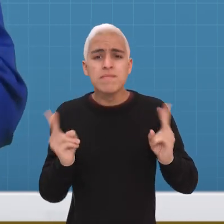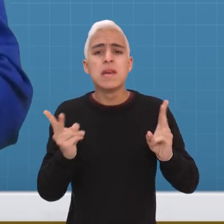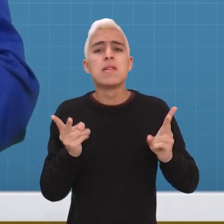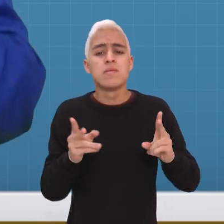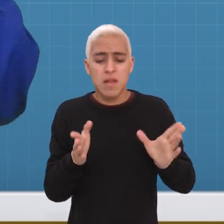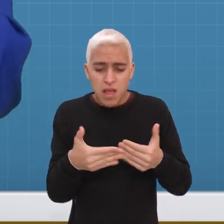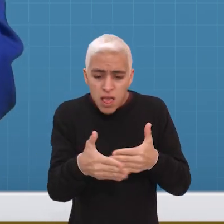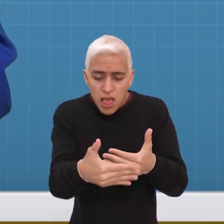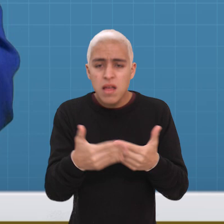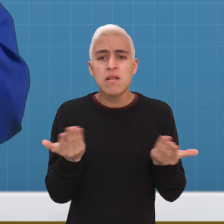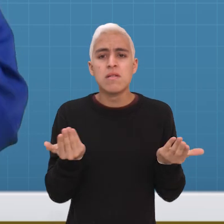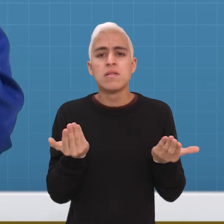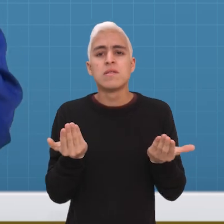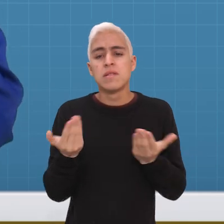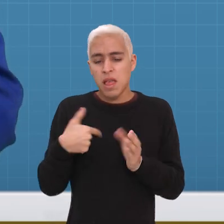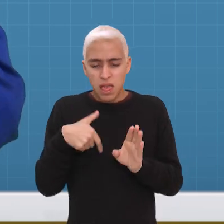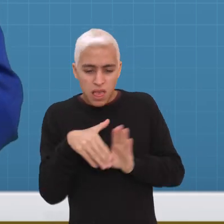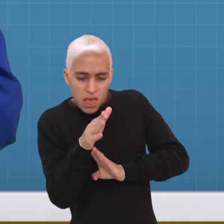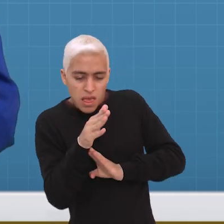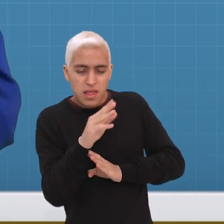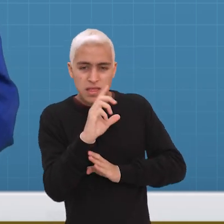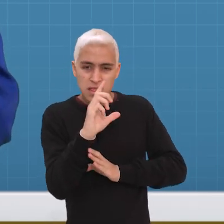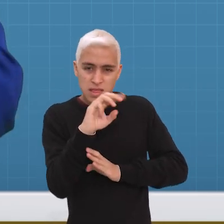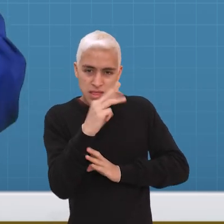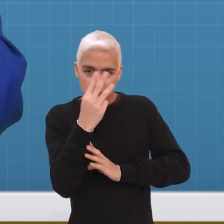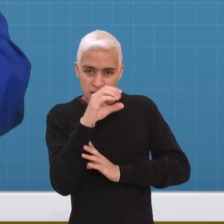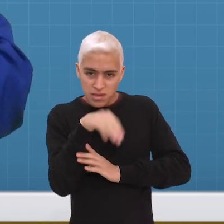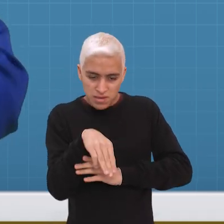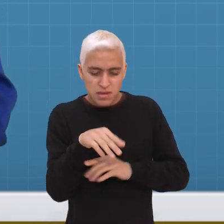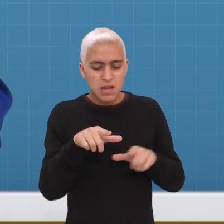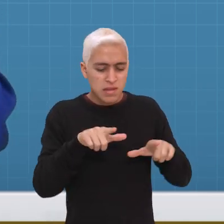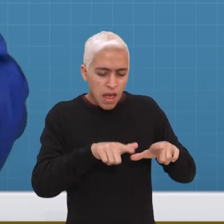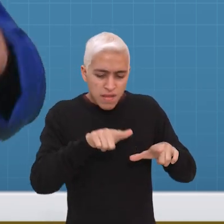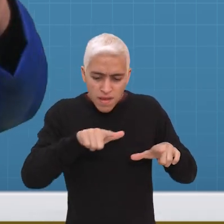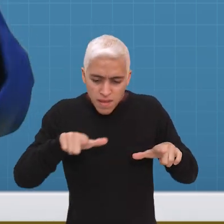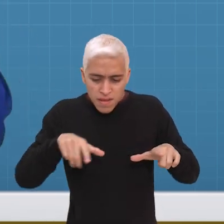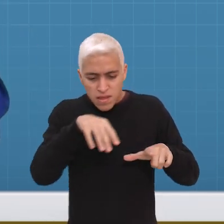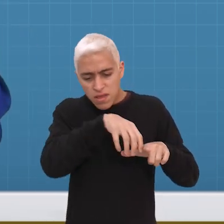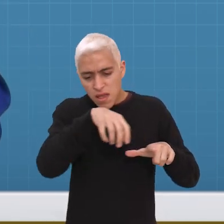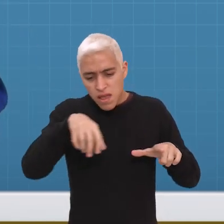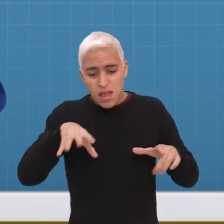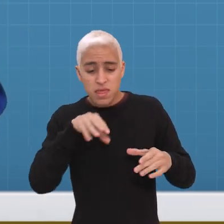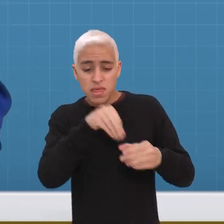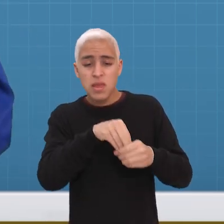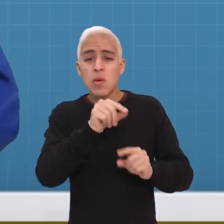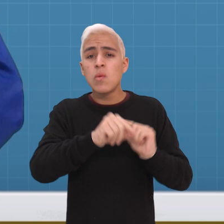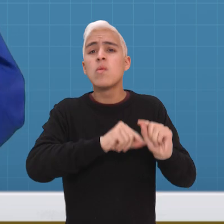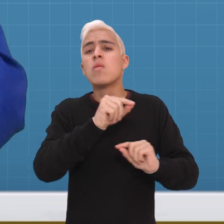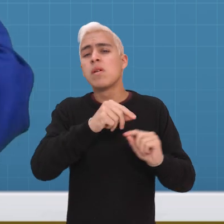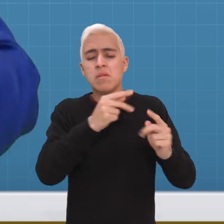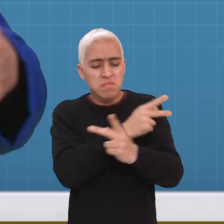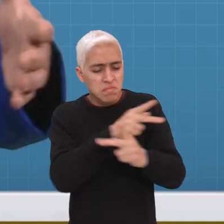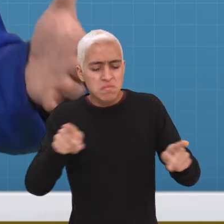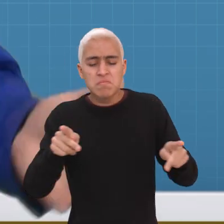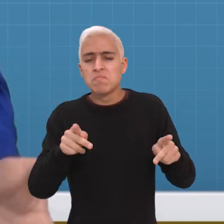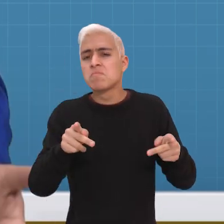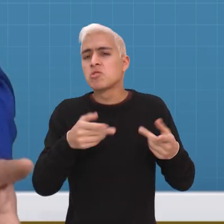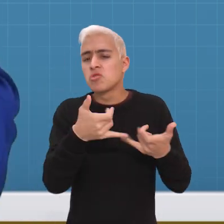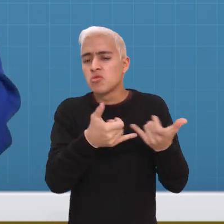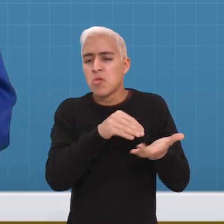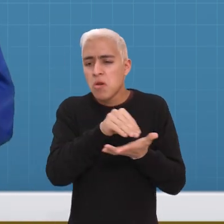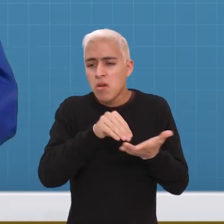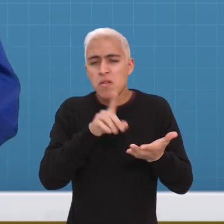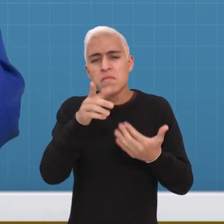todos do mesmo tamanho. Segue a sugestão do professor, faça 3 centímetros, 3 por 3. E dentro desse tabuleiro você cria o jogo que você